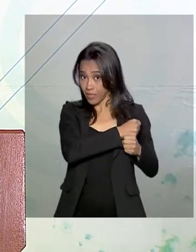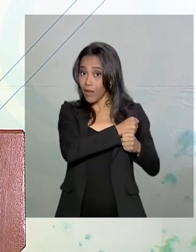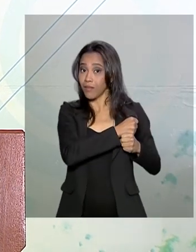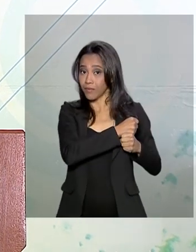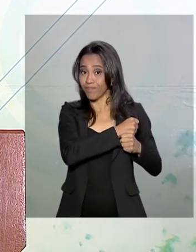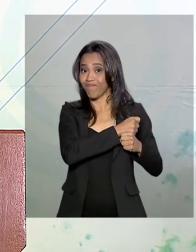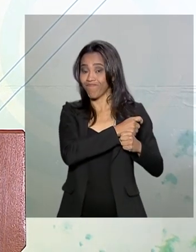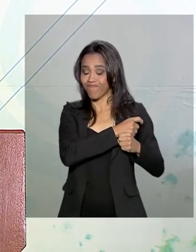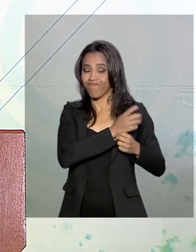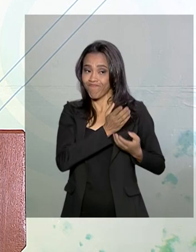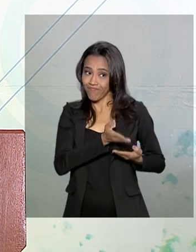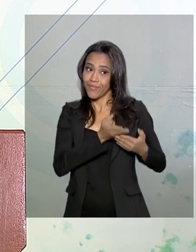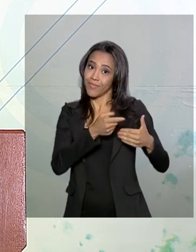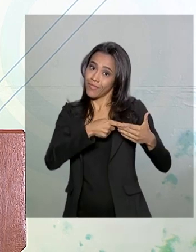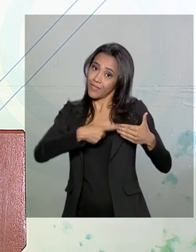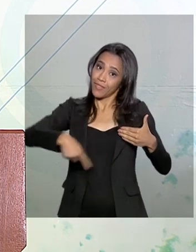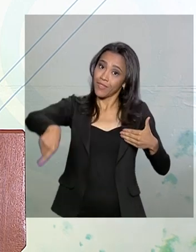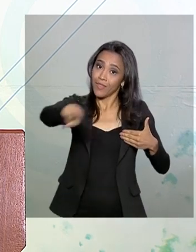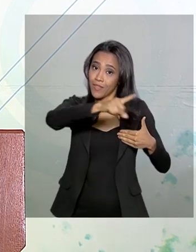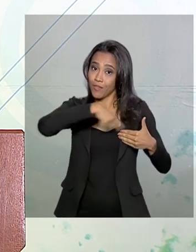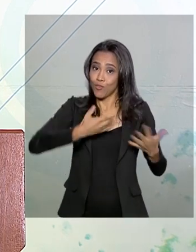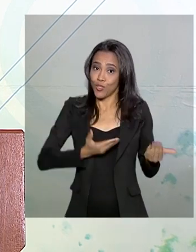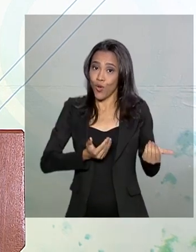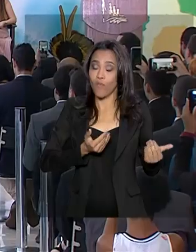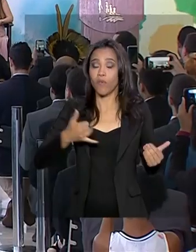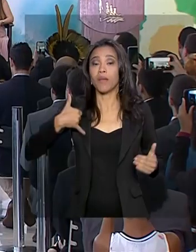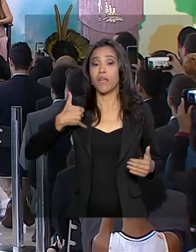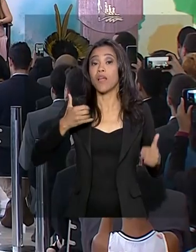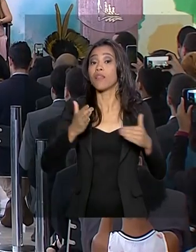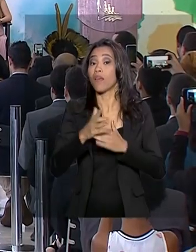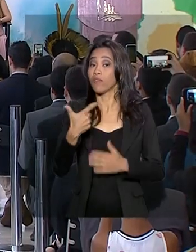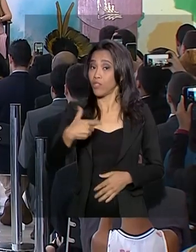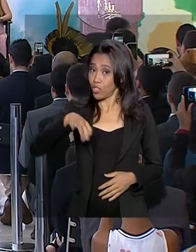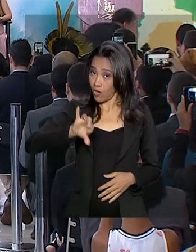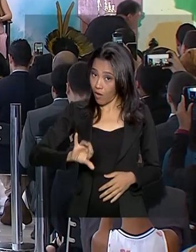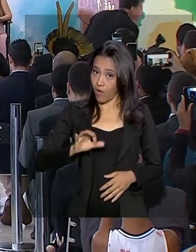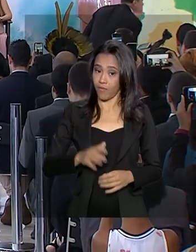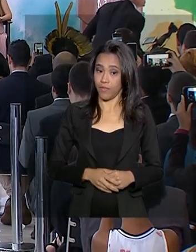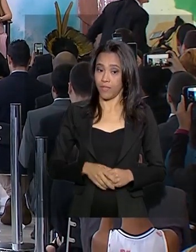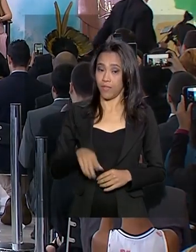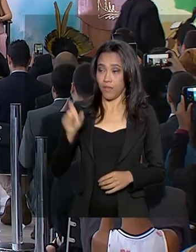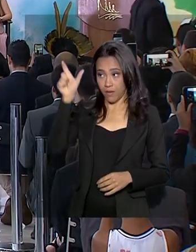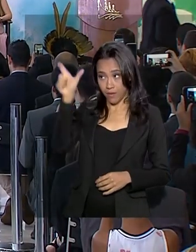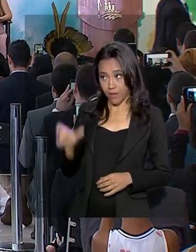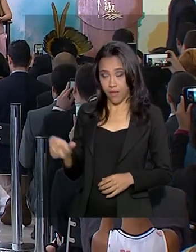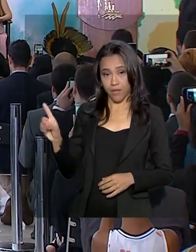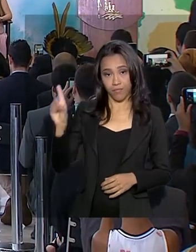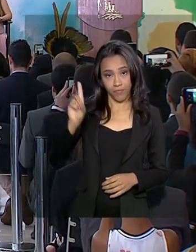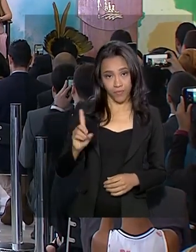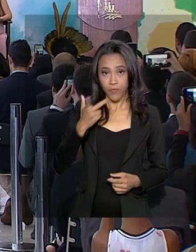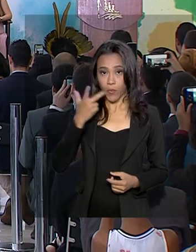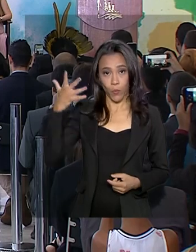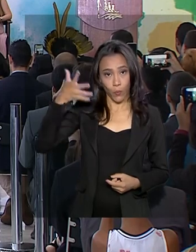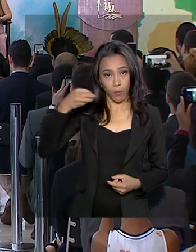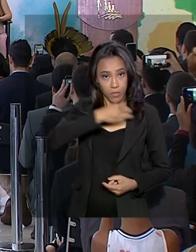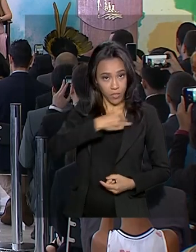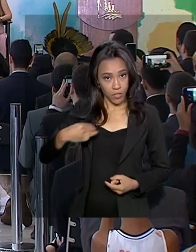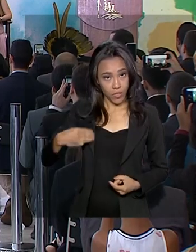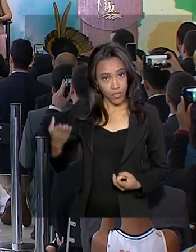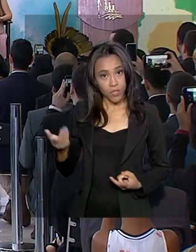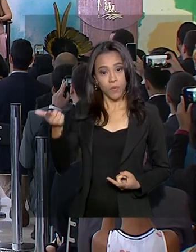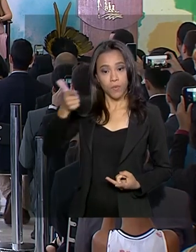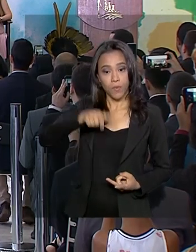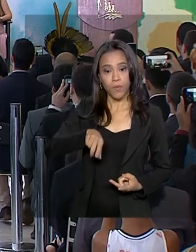A juventude vai até 29 anos. Damares, Bia Kiss, Van Traub,